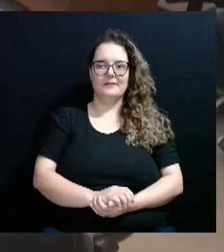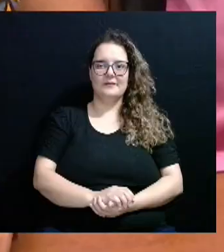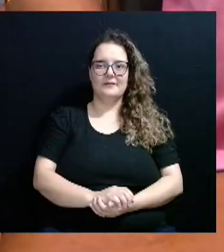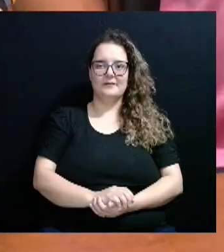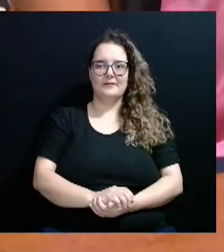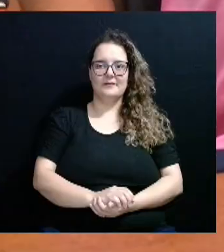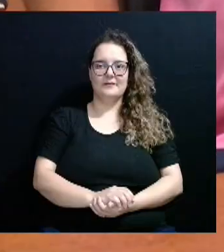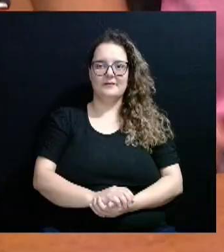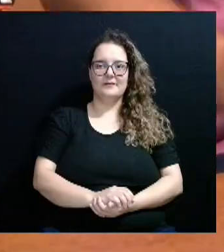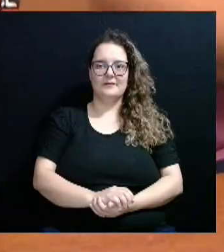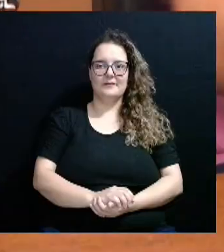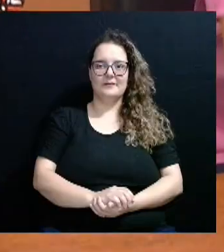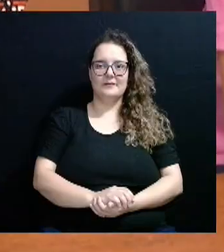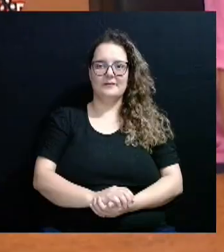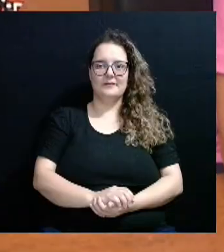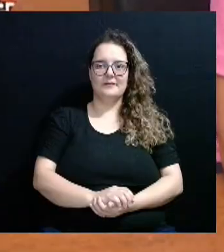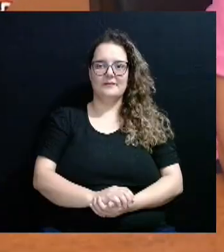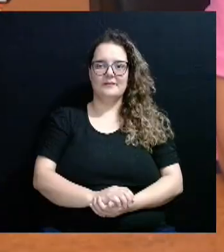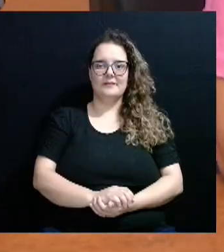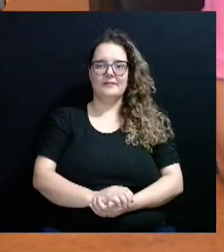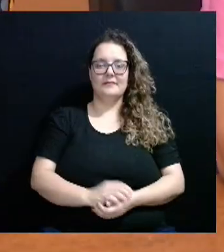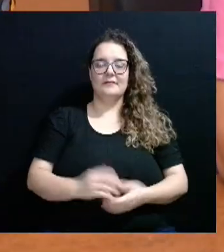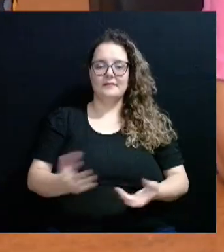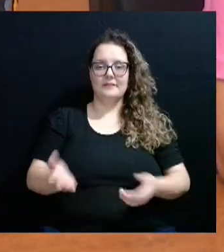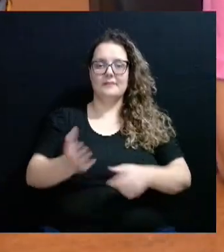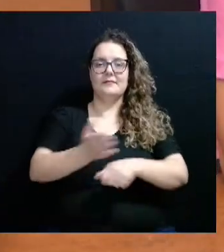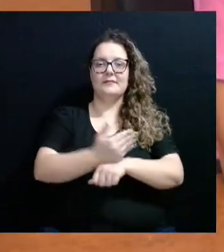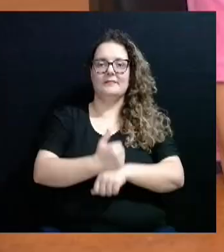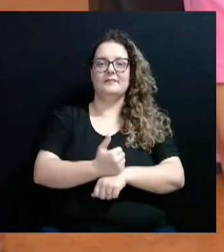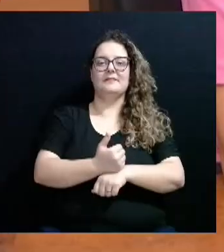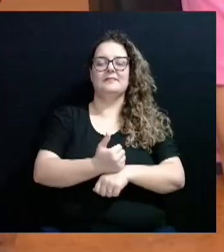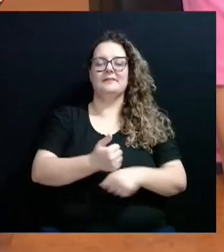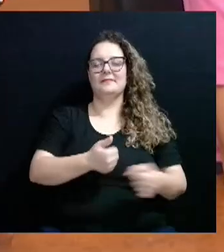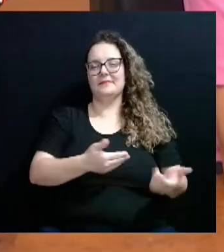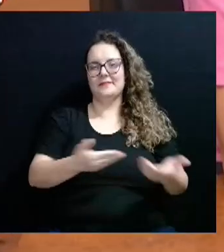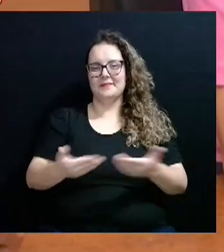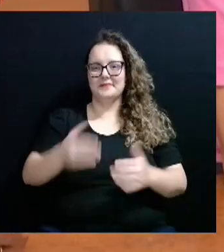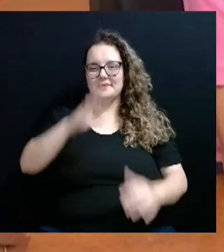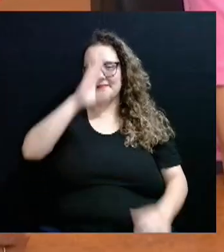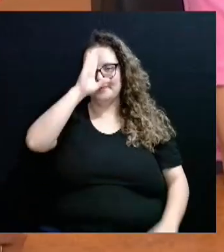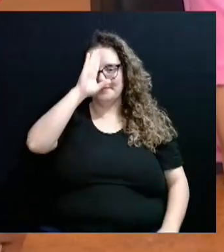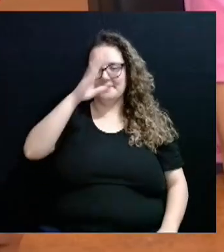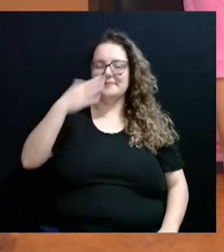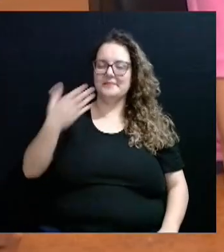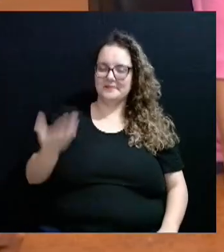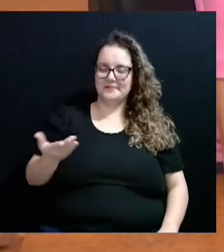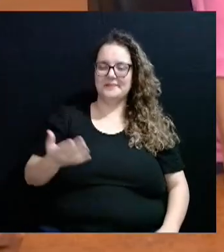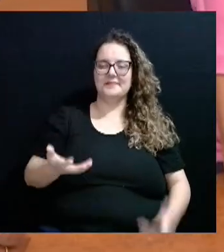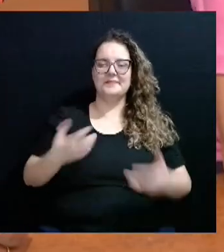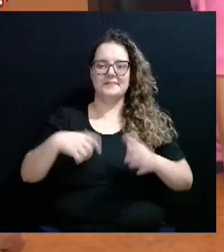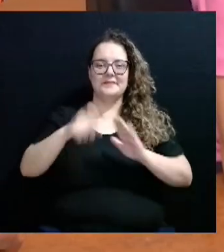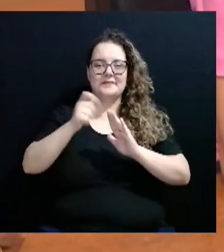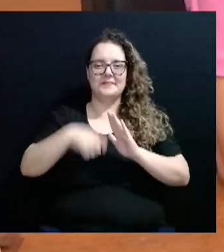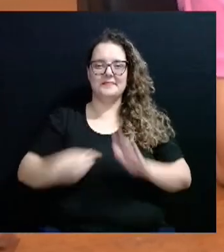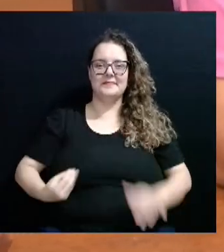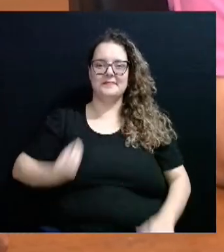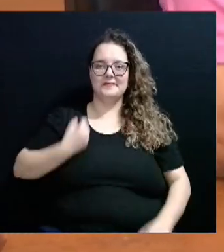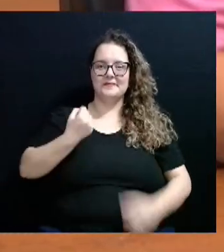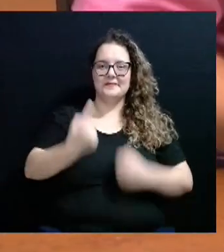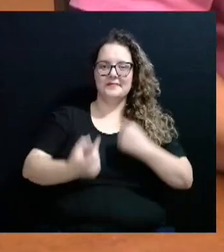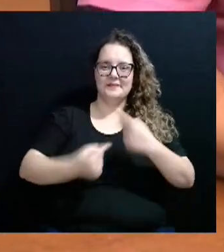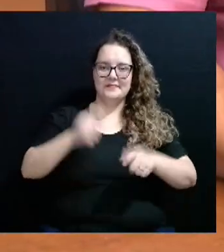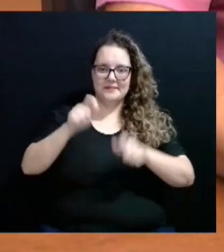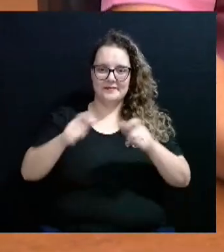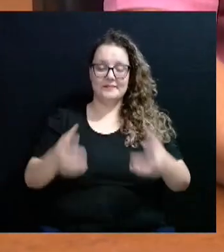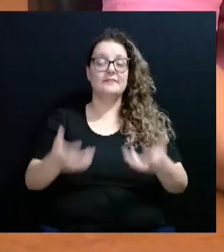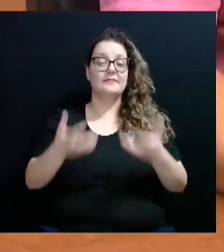Bom, antes de eu passar para a nossa atração principal aqui, quero só registrar a presença de algumas pessoas. E quem quiser também que a